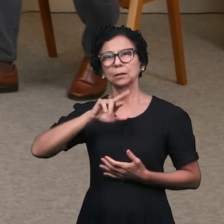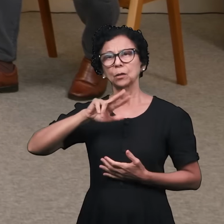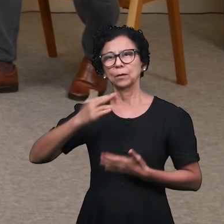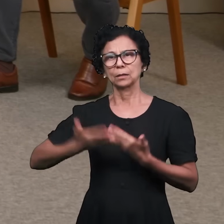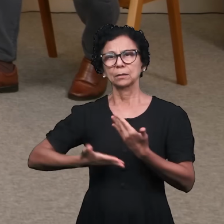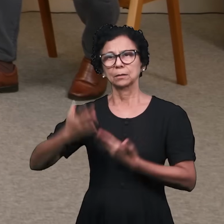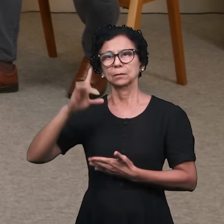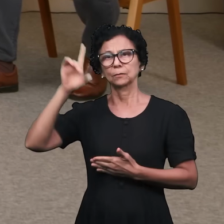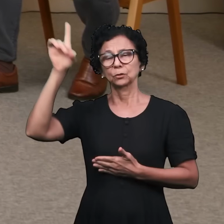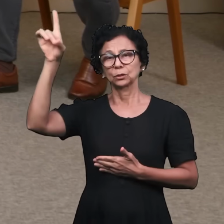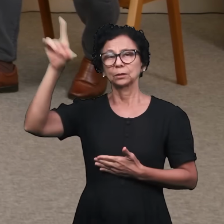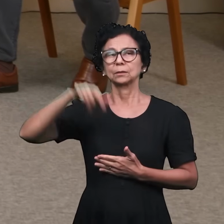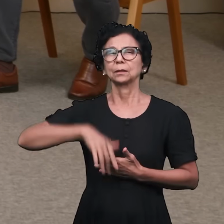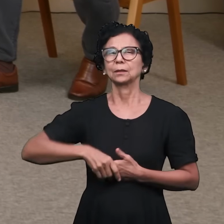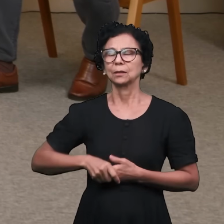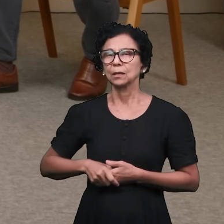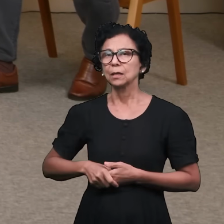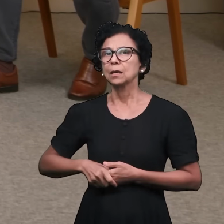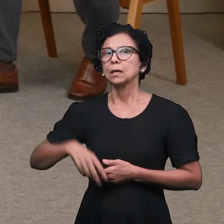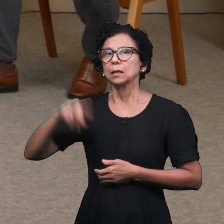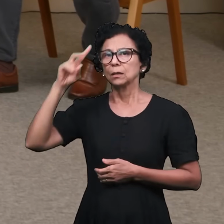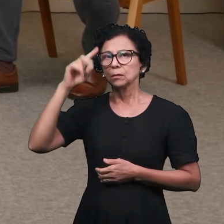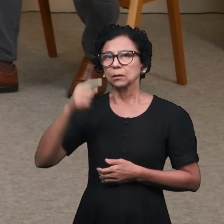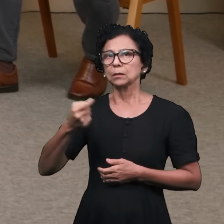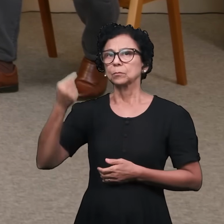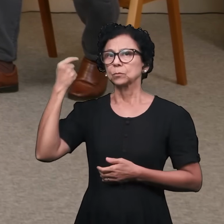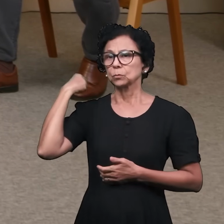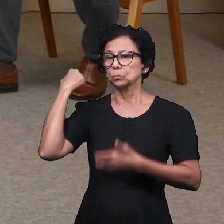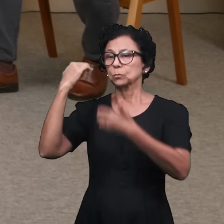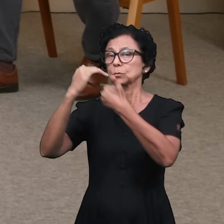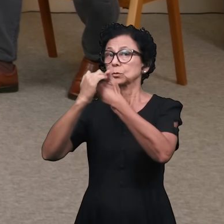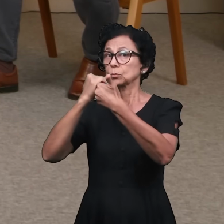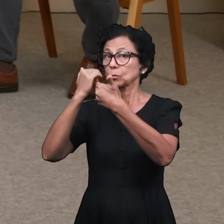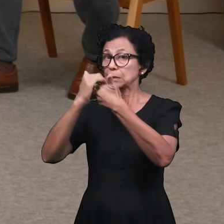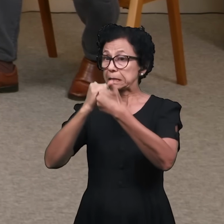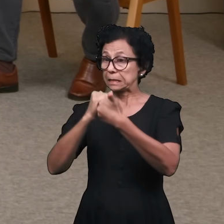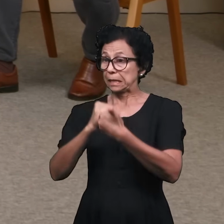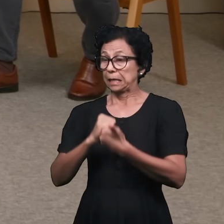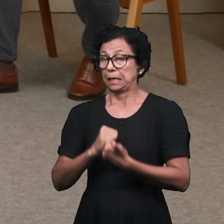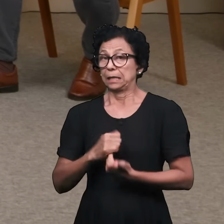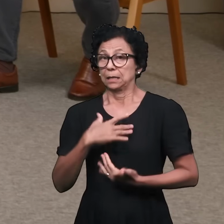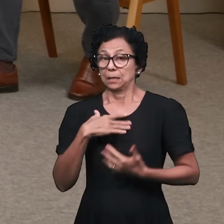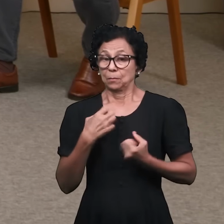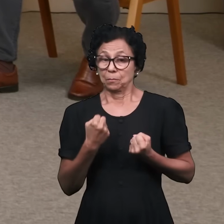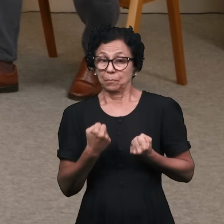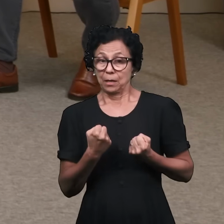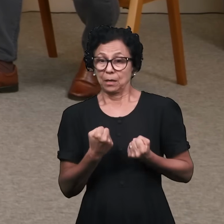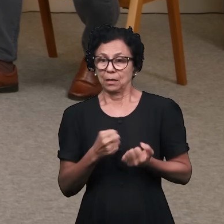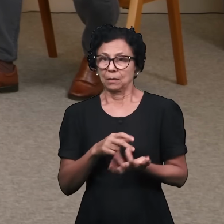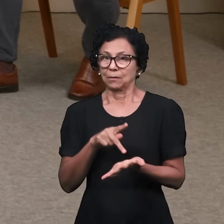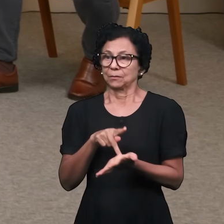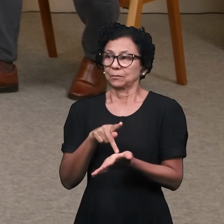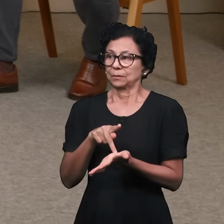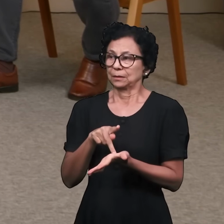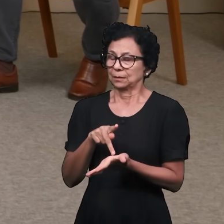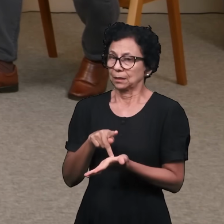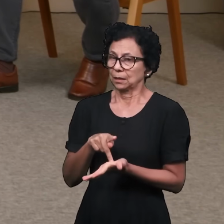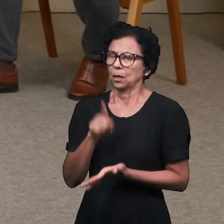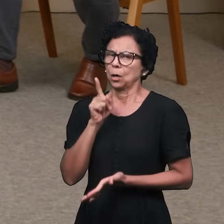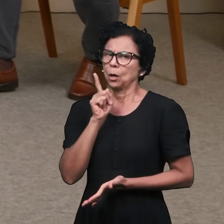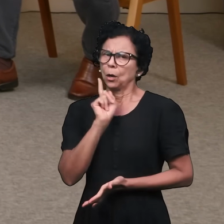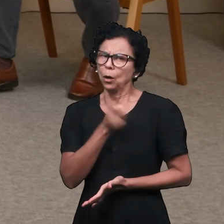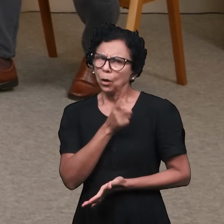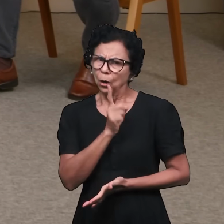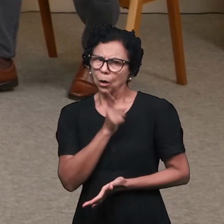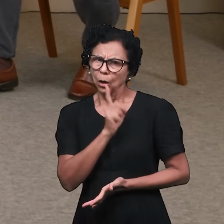aqueles conselhos, você sabia que havia um peso, né? Havia uma verdade naquilo. Olha,